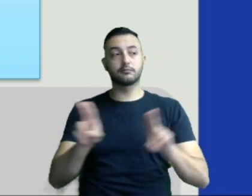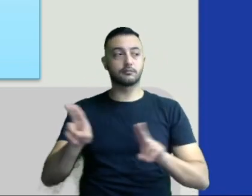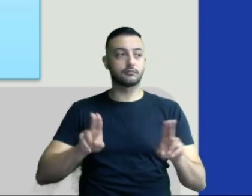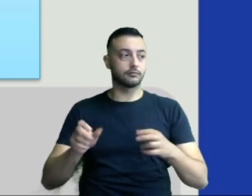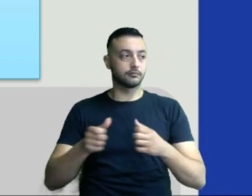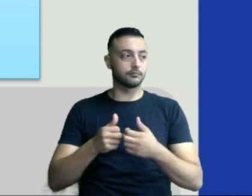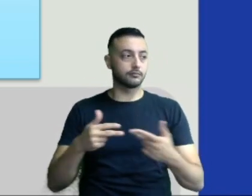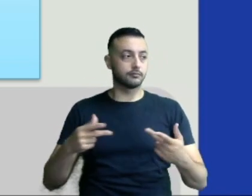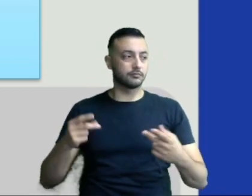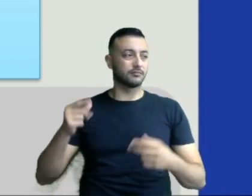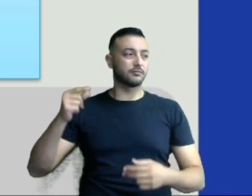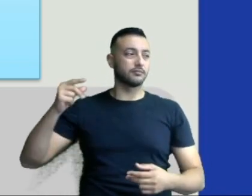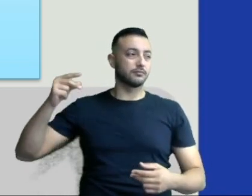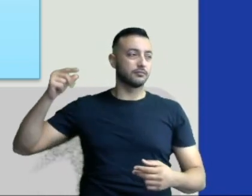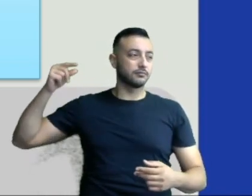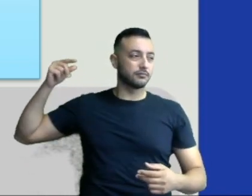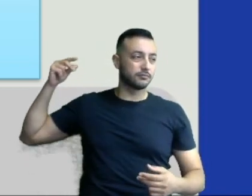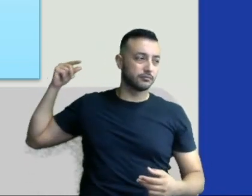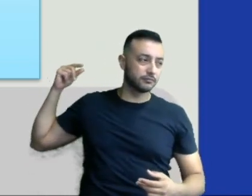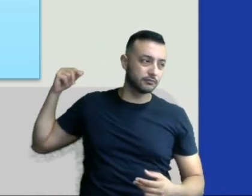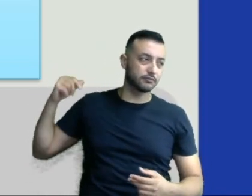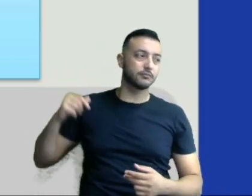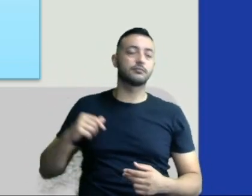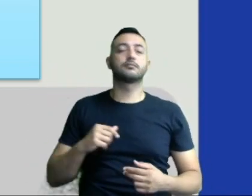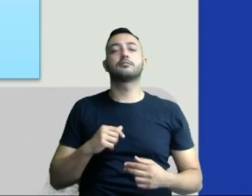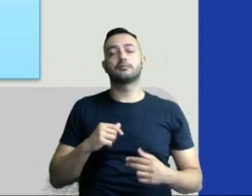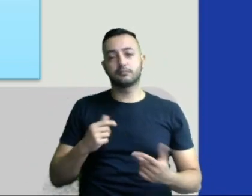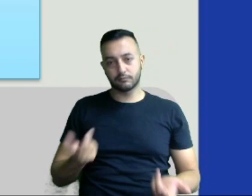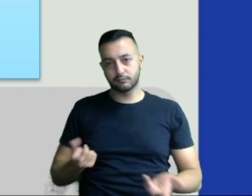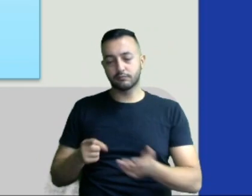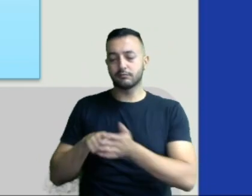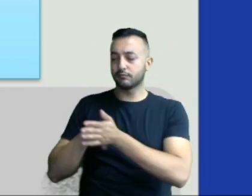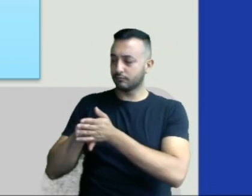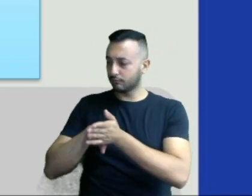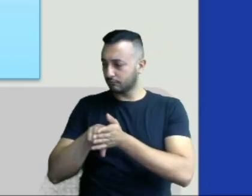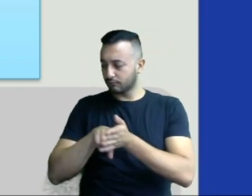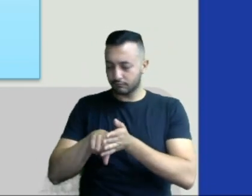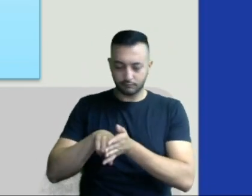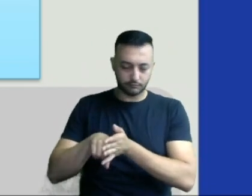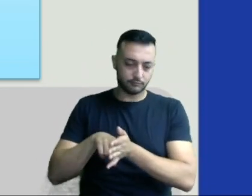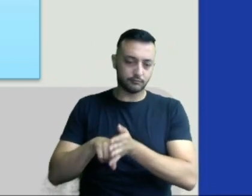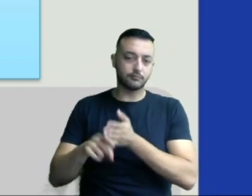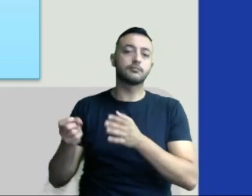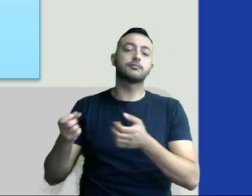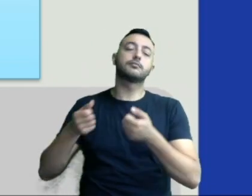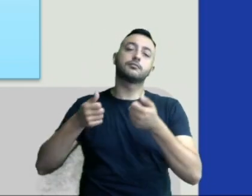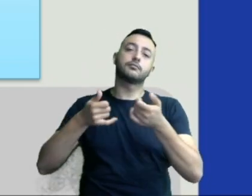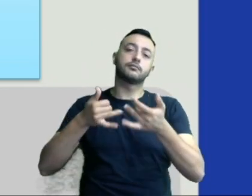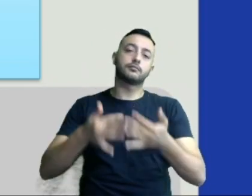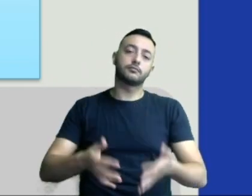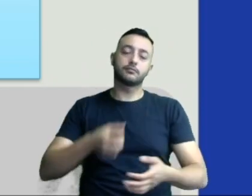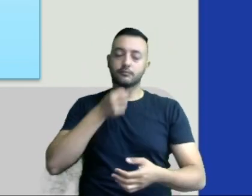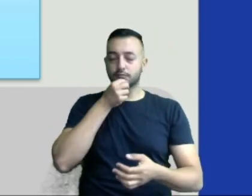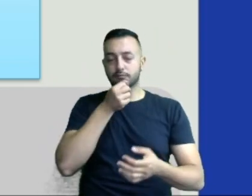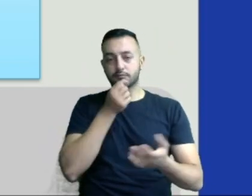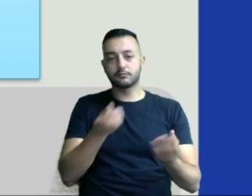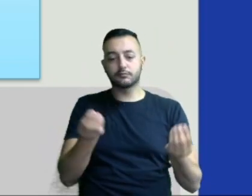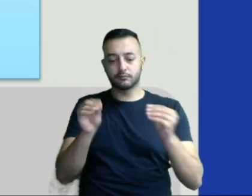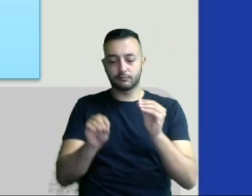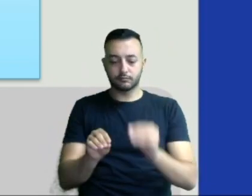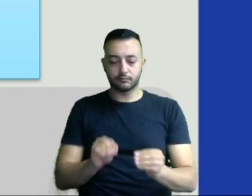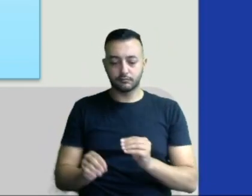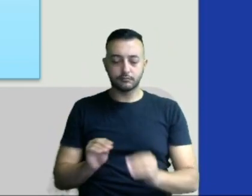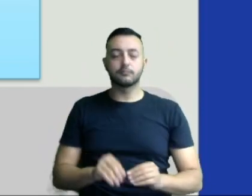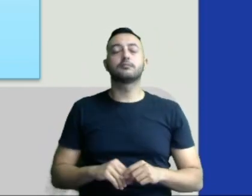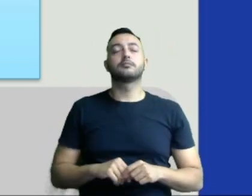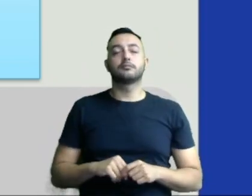são coisas antigas, lá do passado, que aí ele foi pesquisar e trouxe e colocou dentro de uma reportagem.